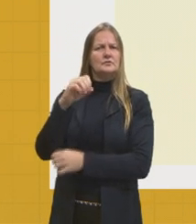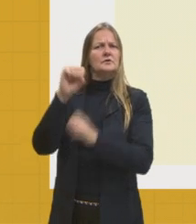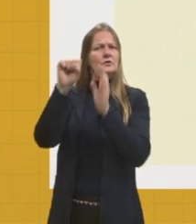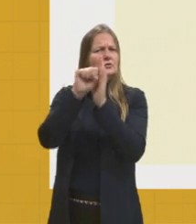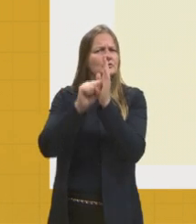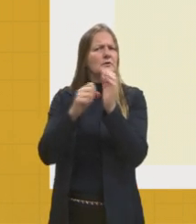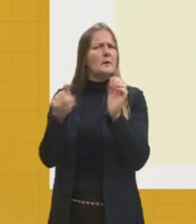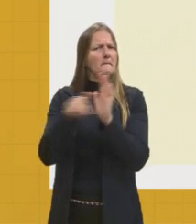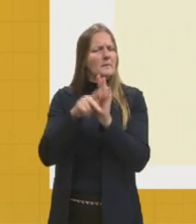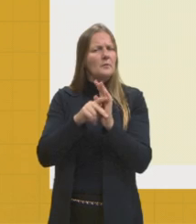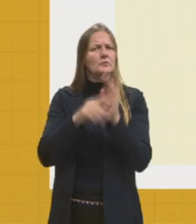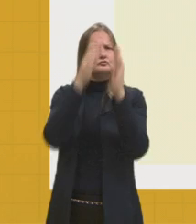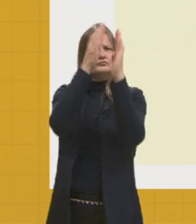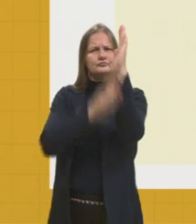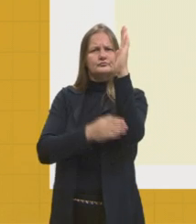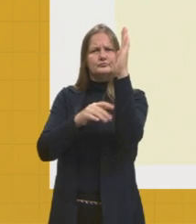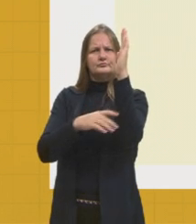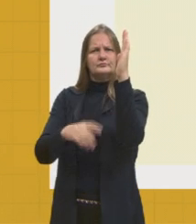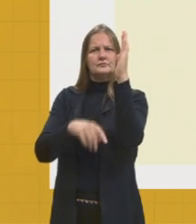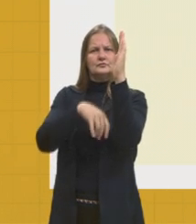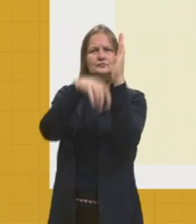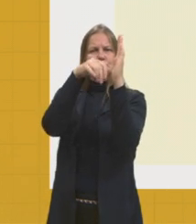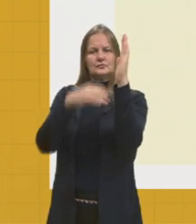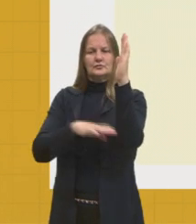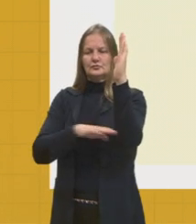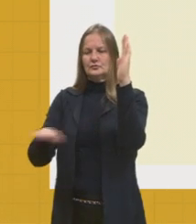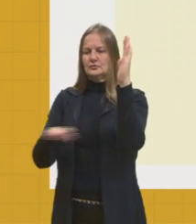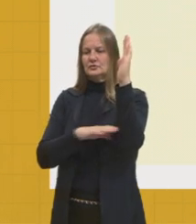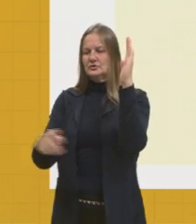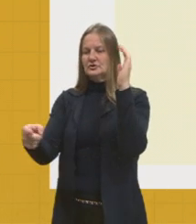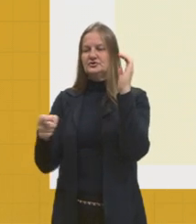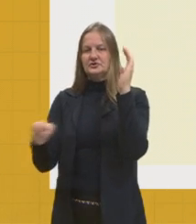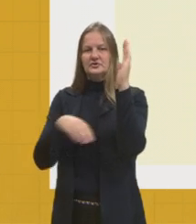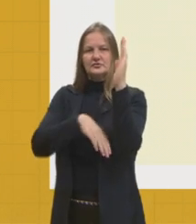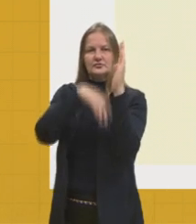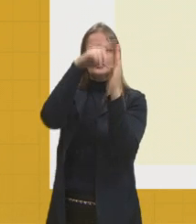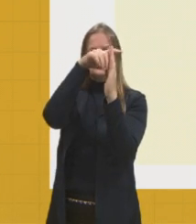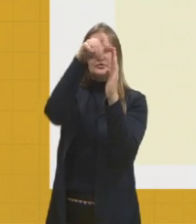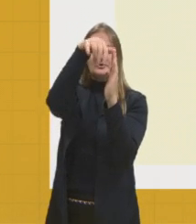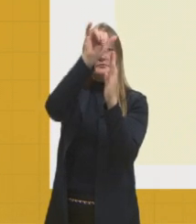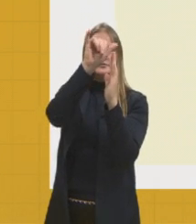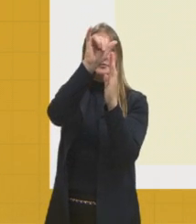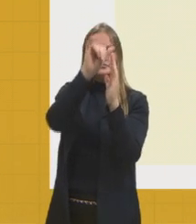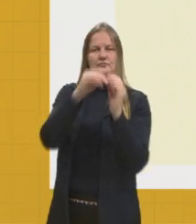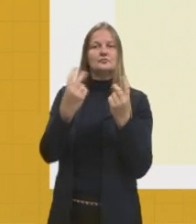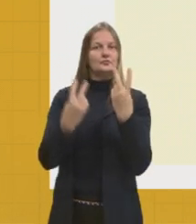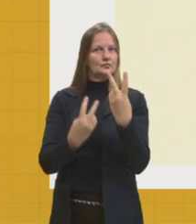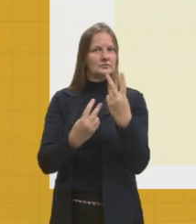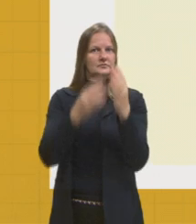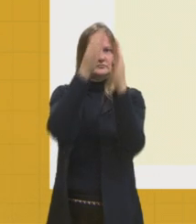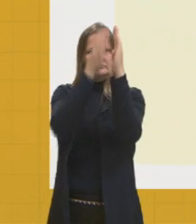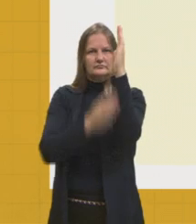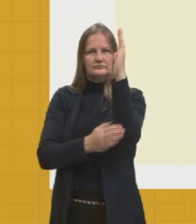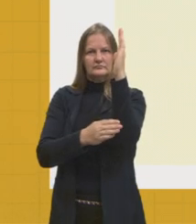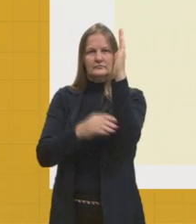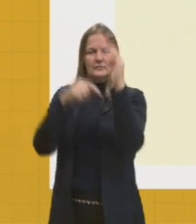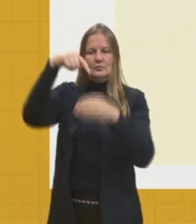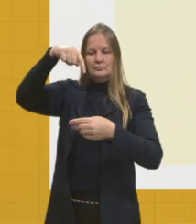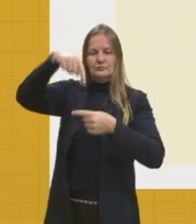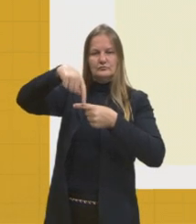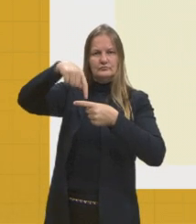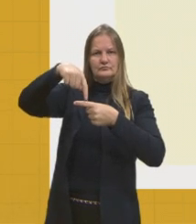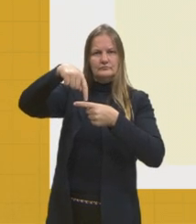é um sistema de coordenadas eu tenho uma reta horizontal x e tem uma reta vertical Y certo uma perpendicular